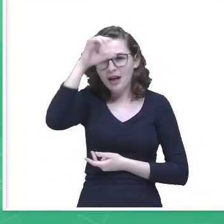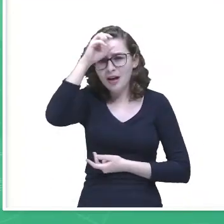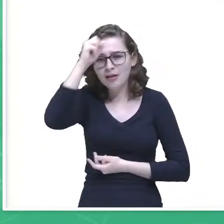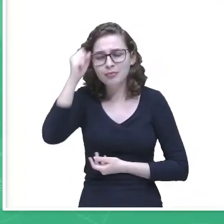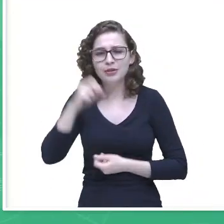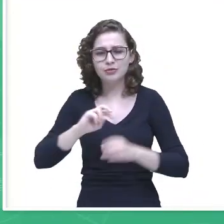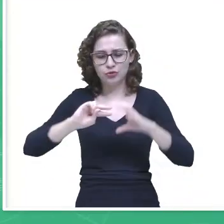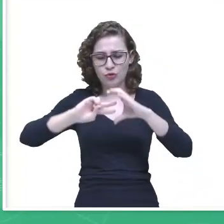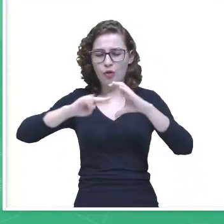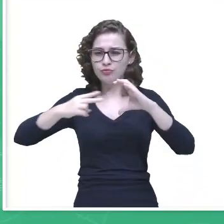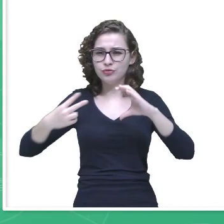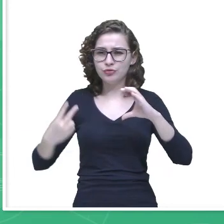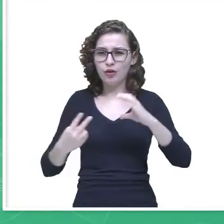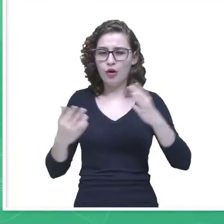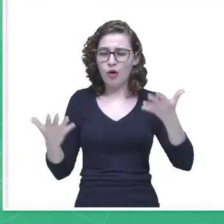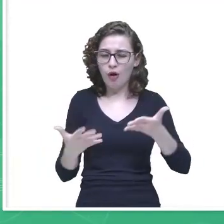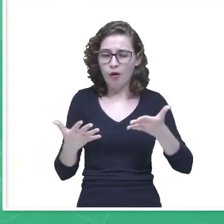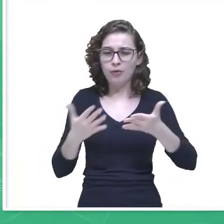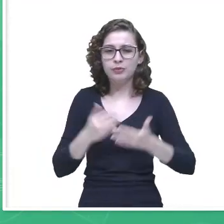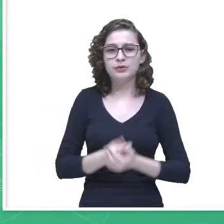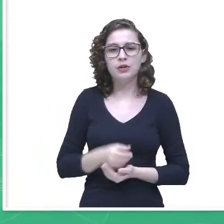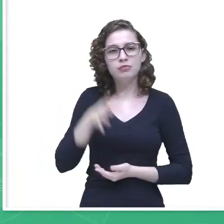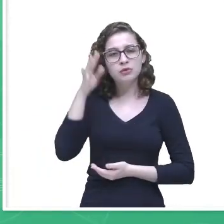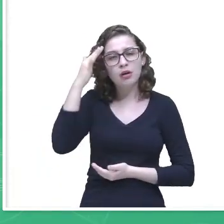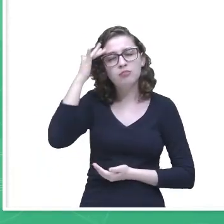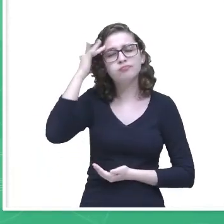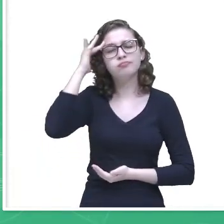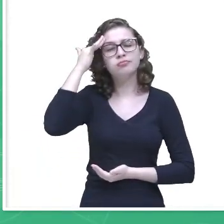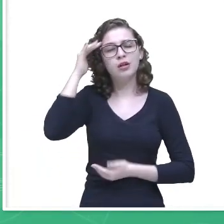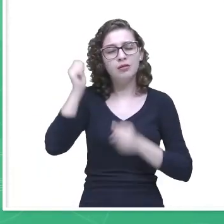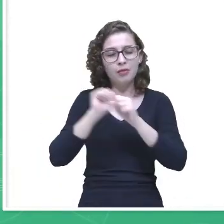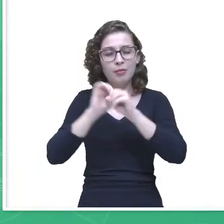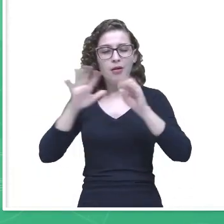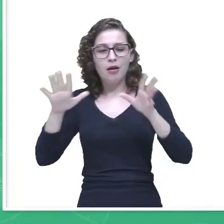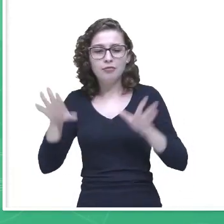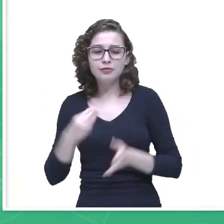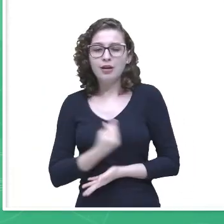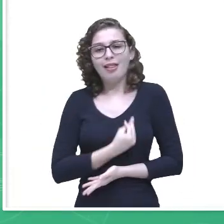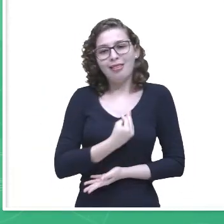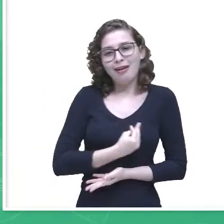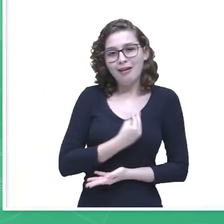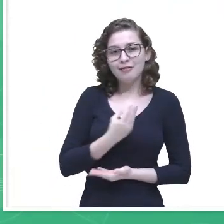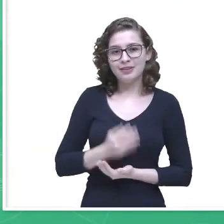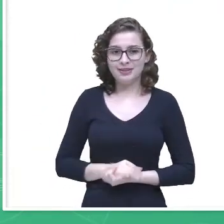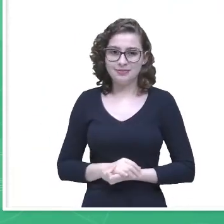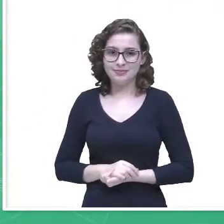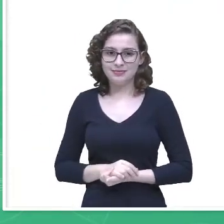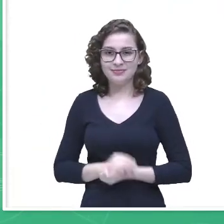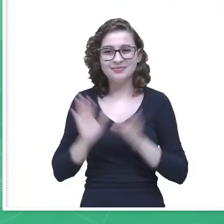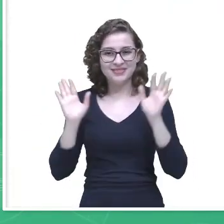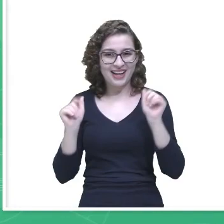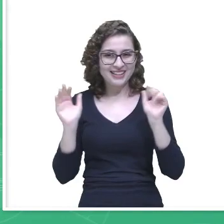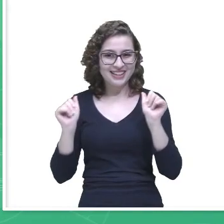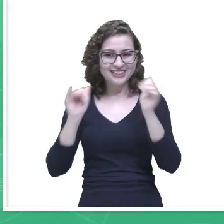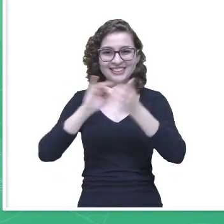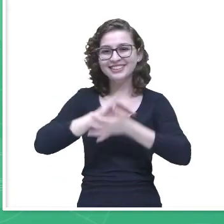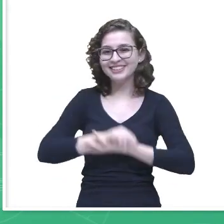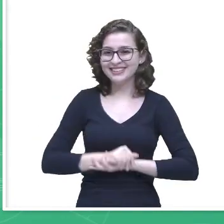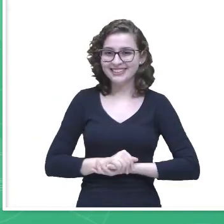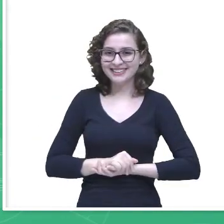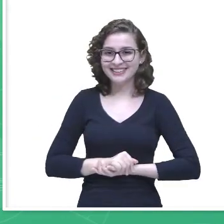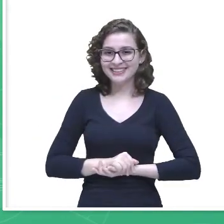os cromossomos, aí um conhecimento bem legal que faz parte da nossa essência. Bem, até uma próxima vez.